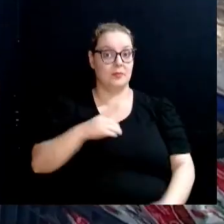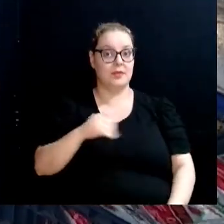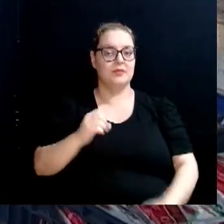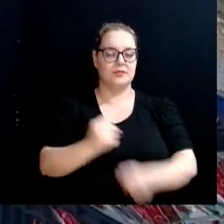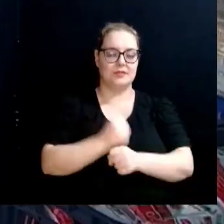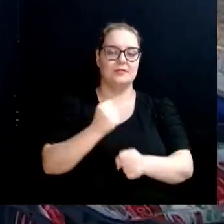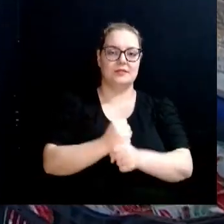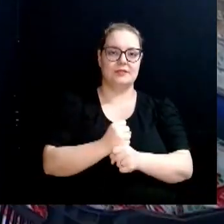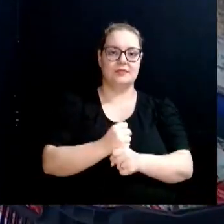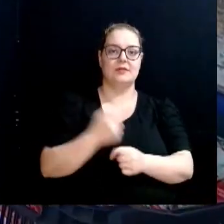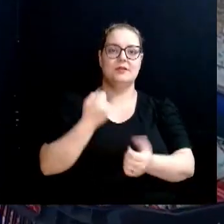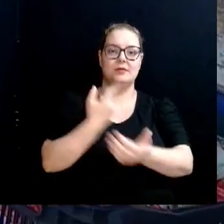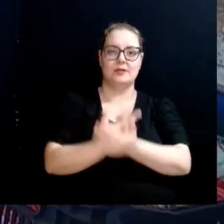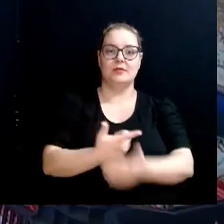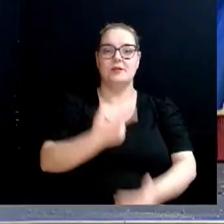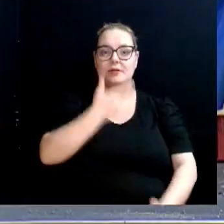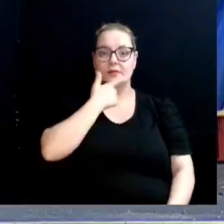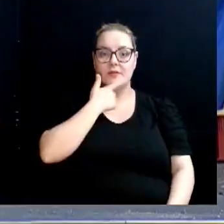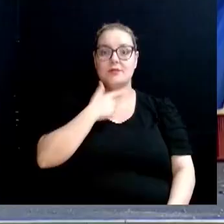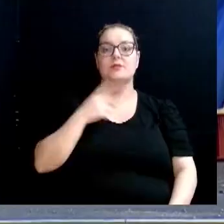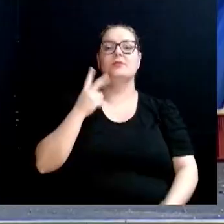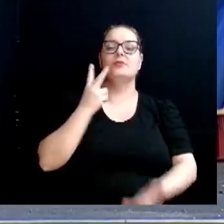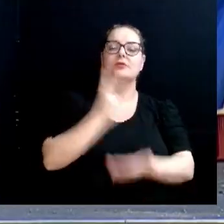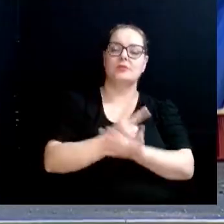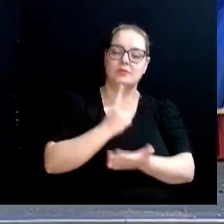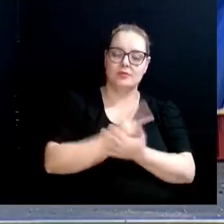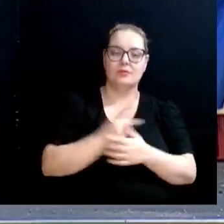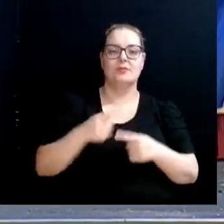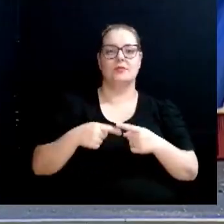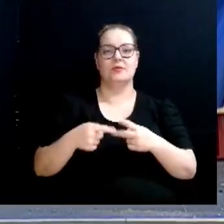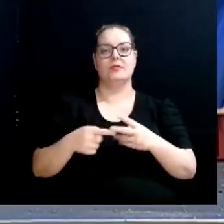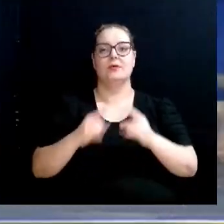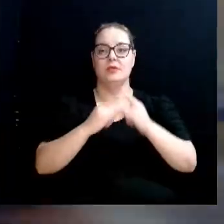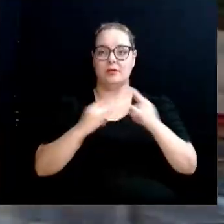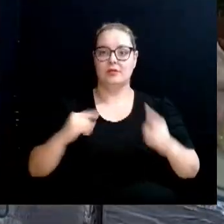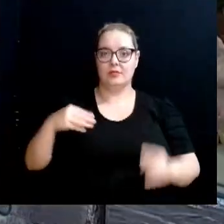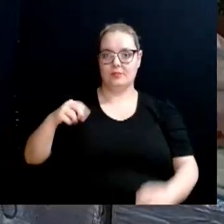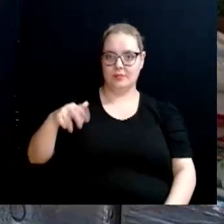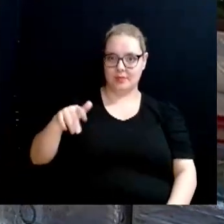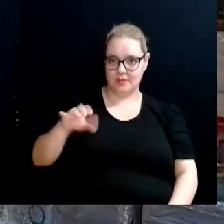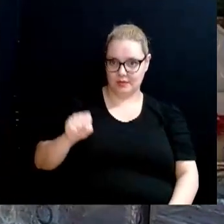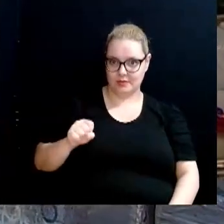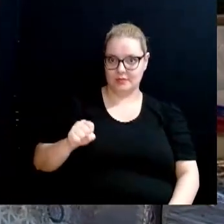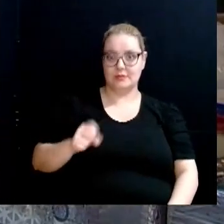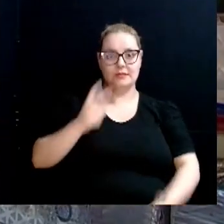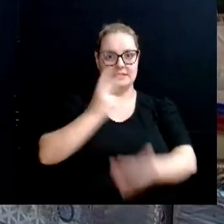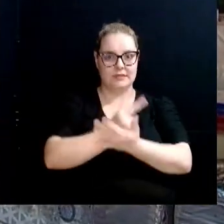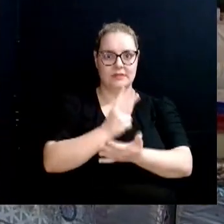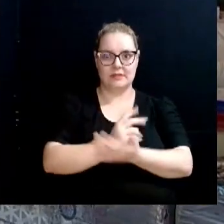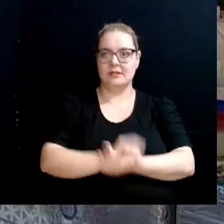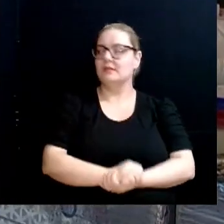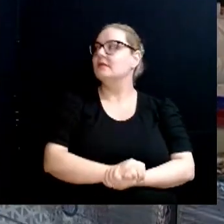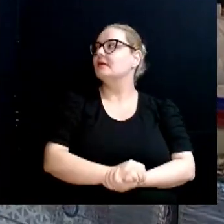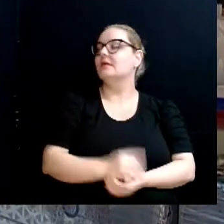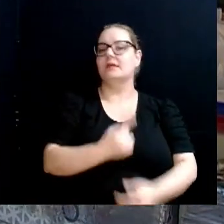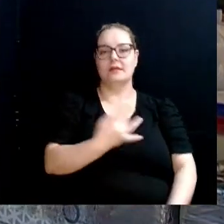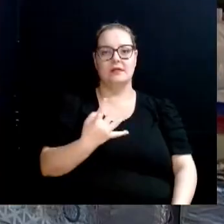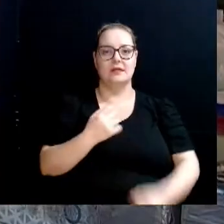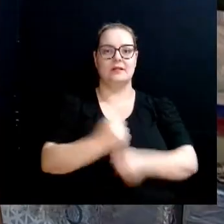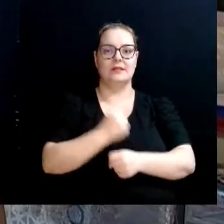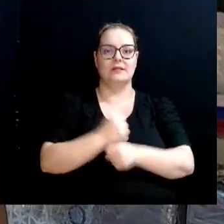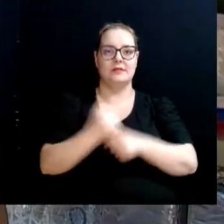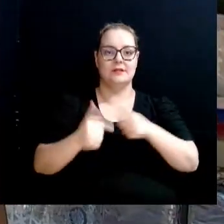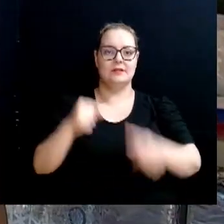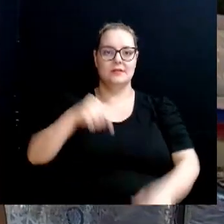compra queijo toda semana na barraca do feirante Marcos, sem falta. Há 14 anos que eu trabalho aqui, há 14 anos que eu venho toda